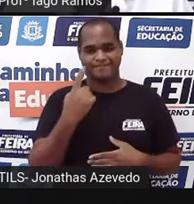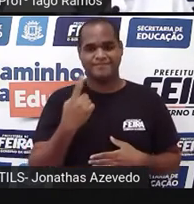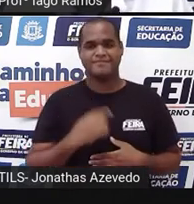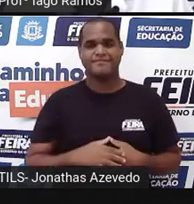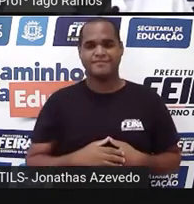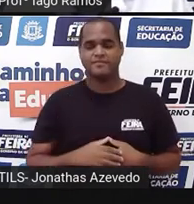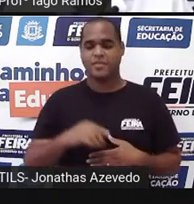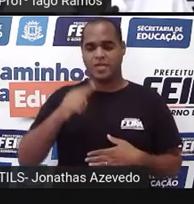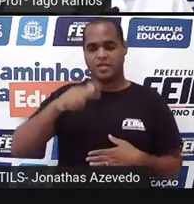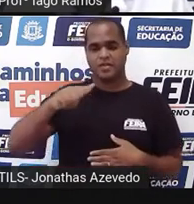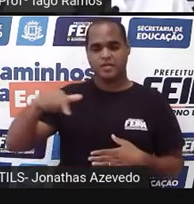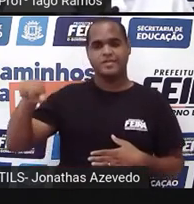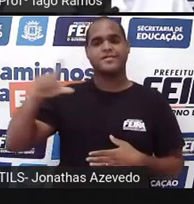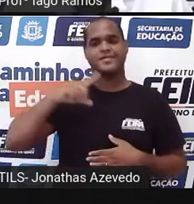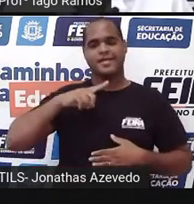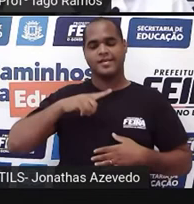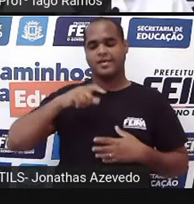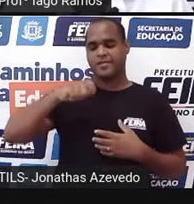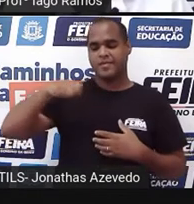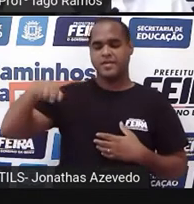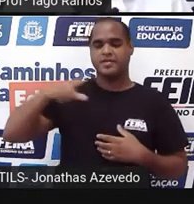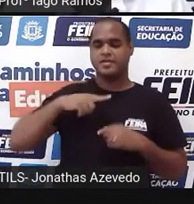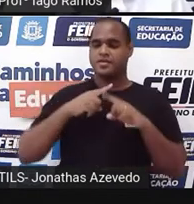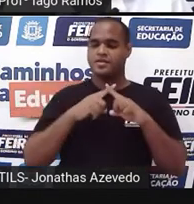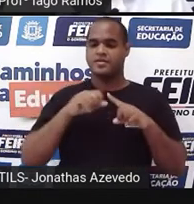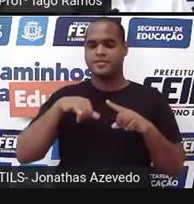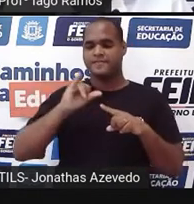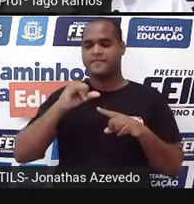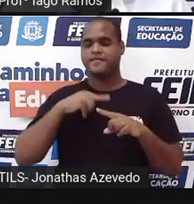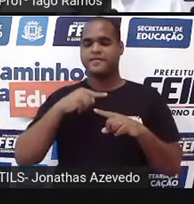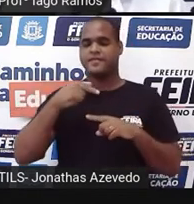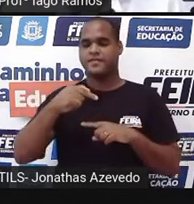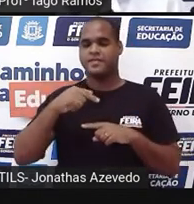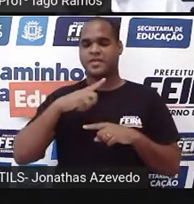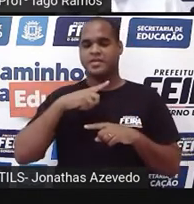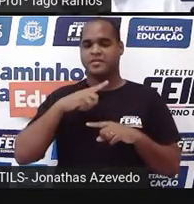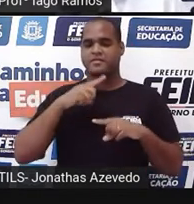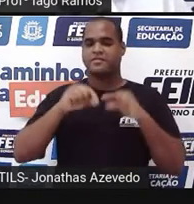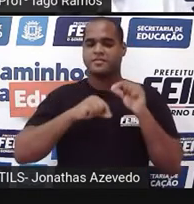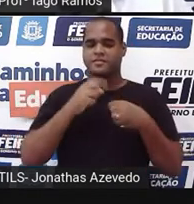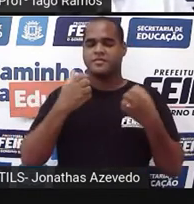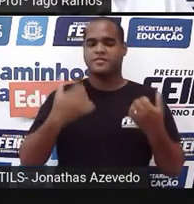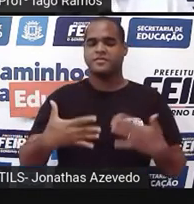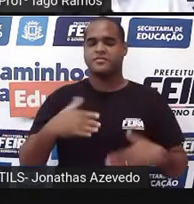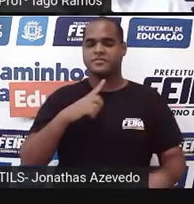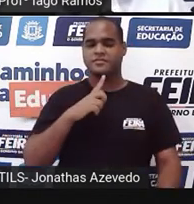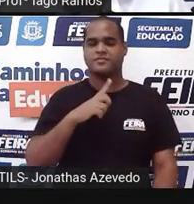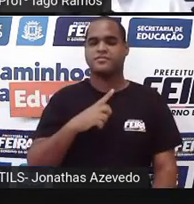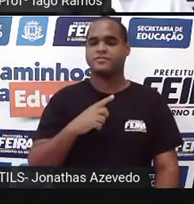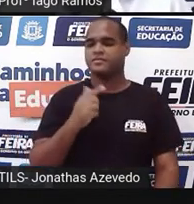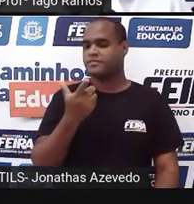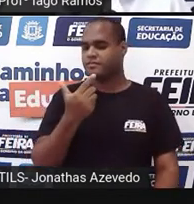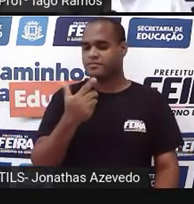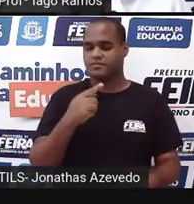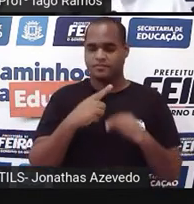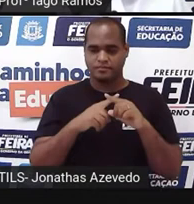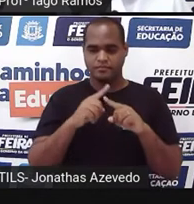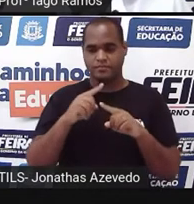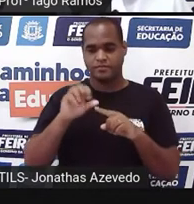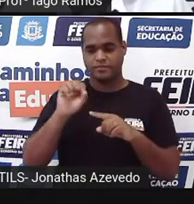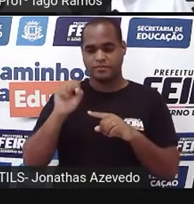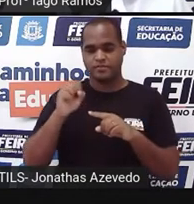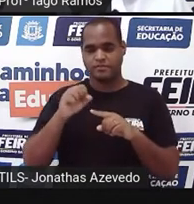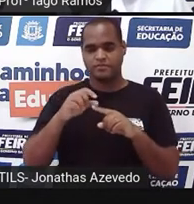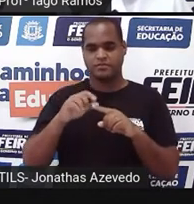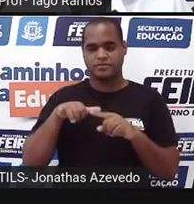e reescrevendo ali as equações x + y = 7 em 12 x + 8